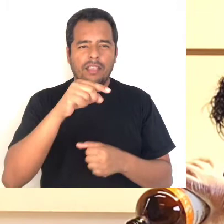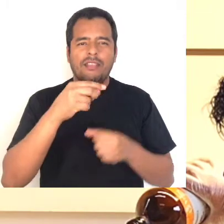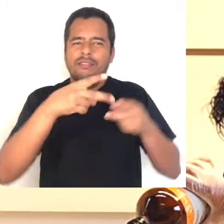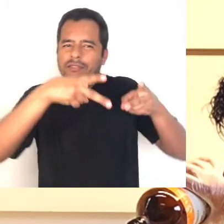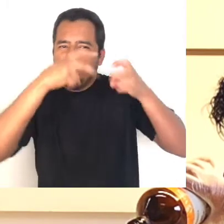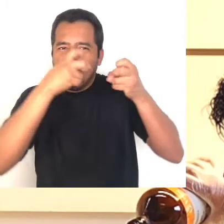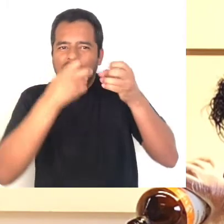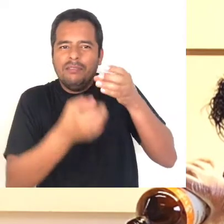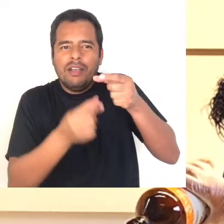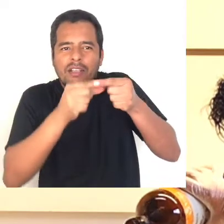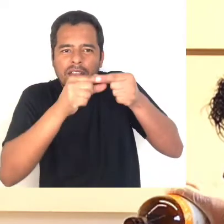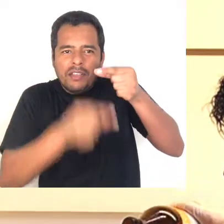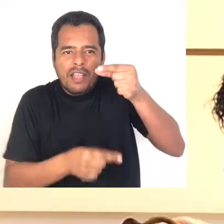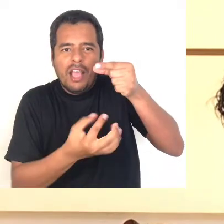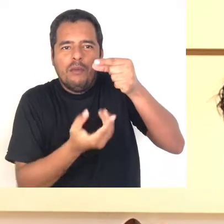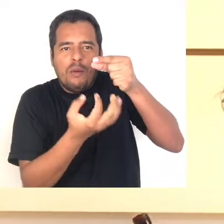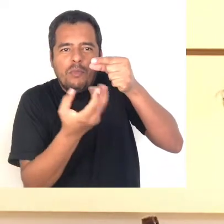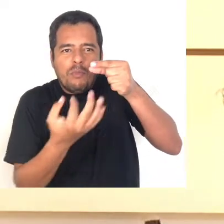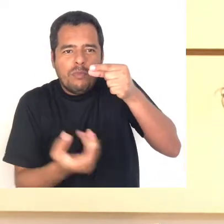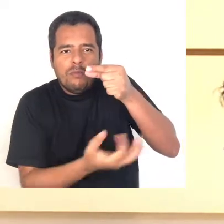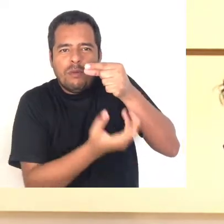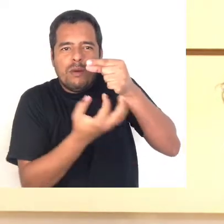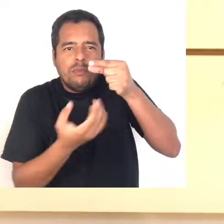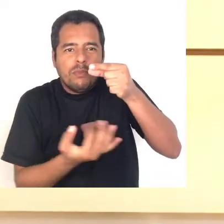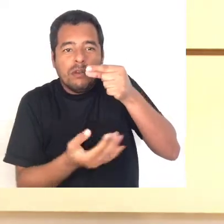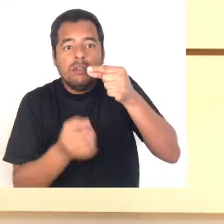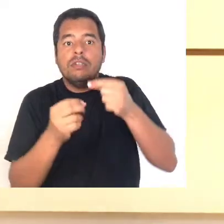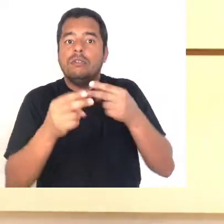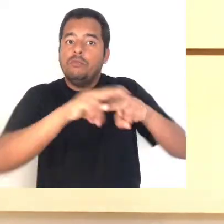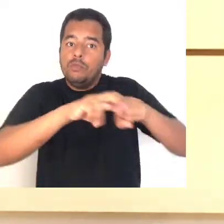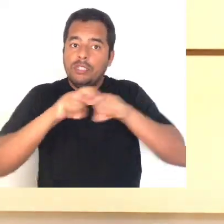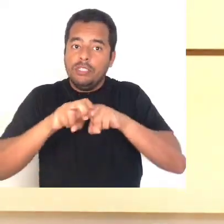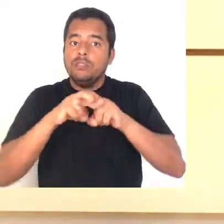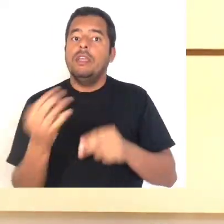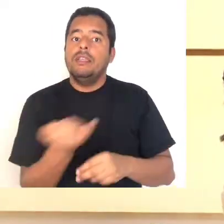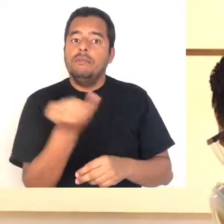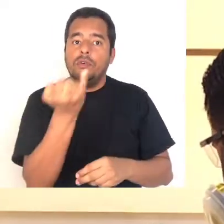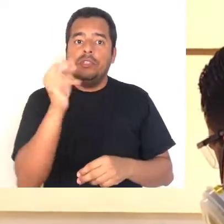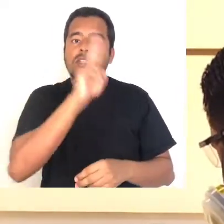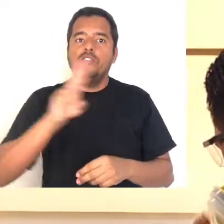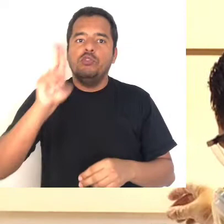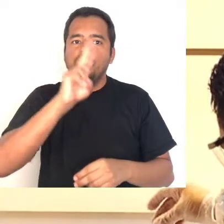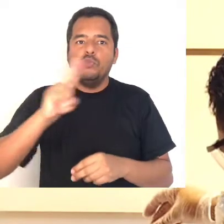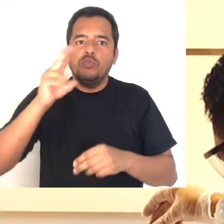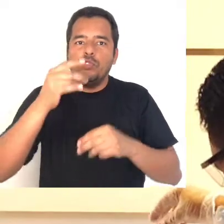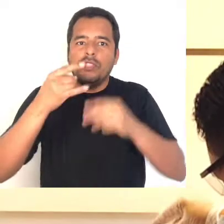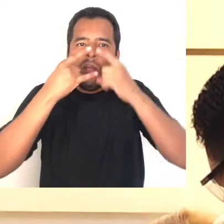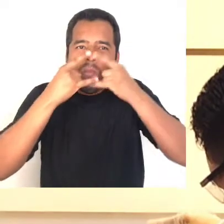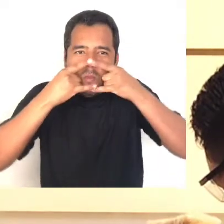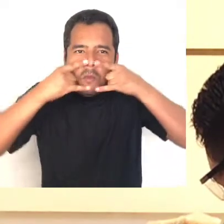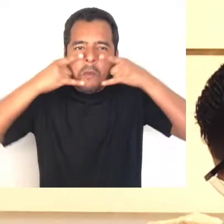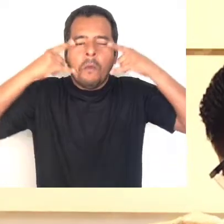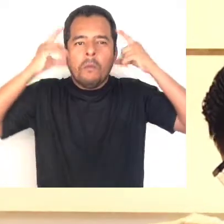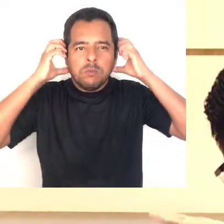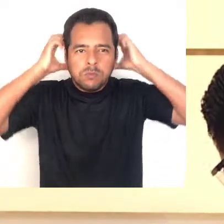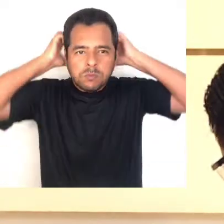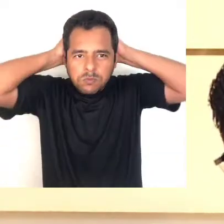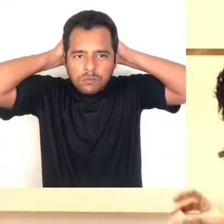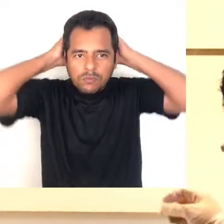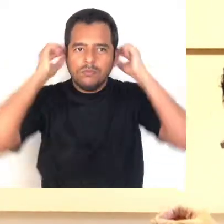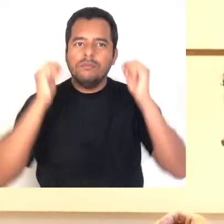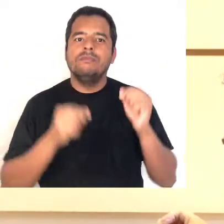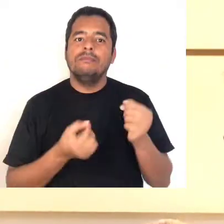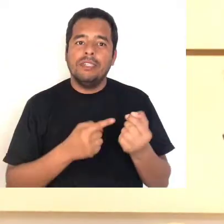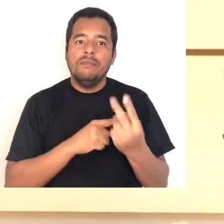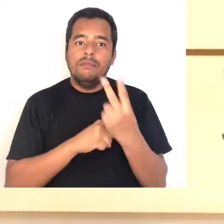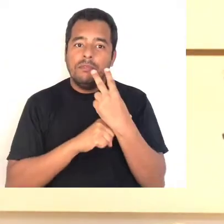Então perceba que é um ácido bem fumegante, por isso que é importante estar utilizando a máscara nesse processo, tá?